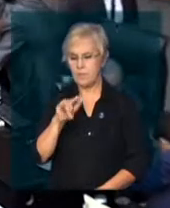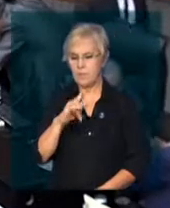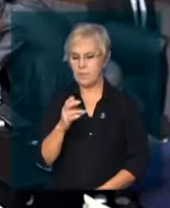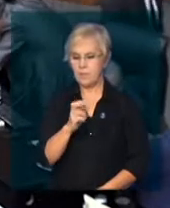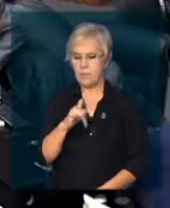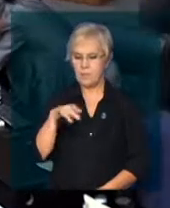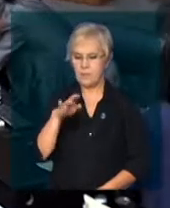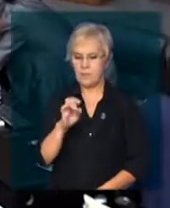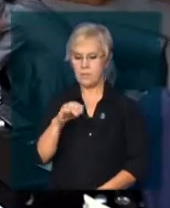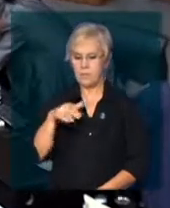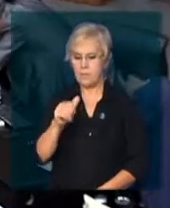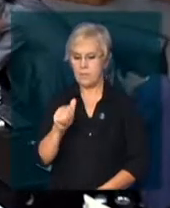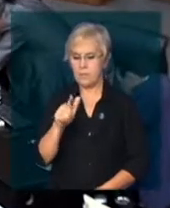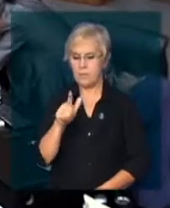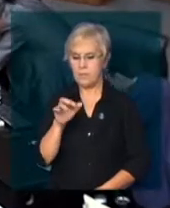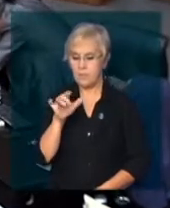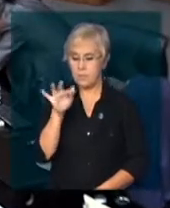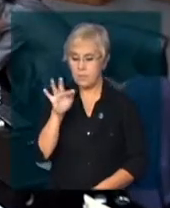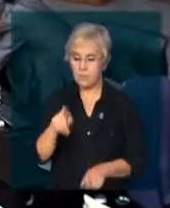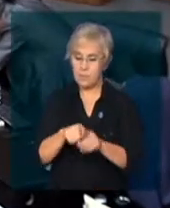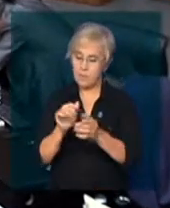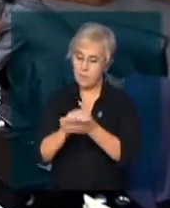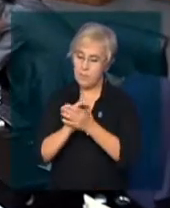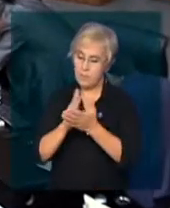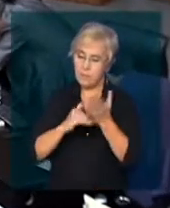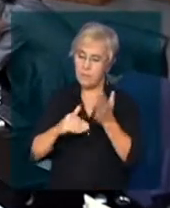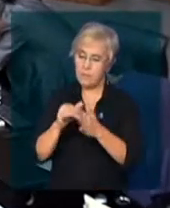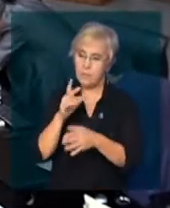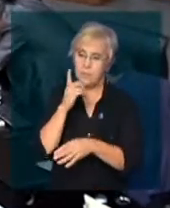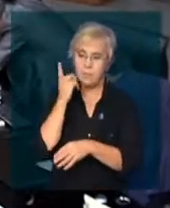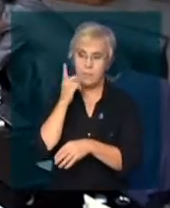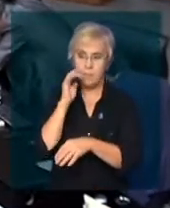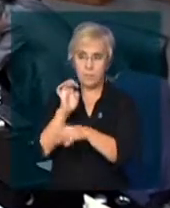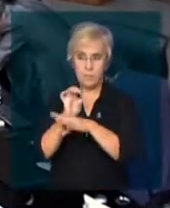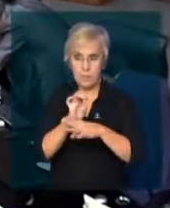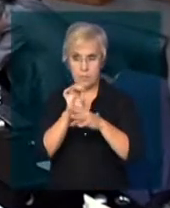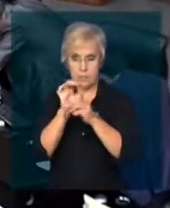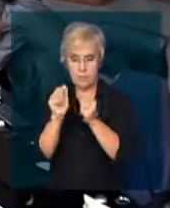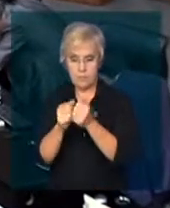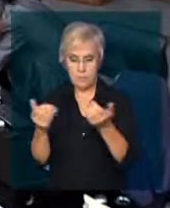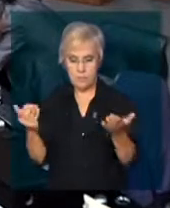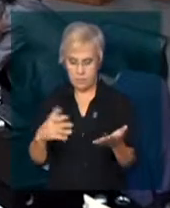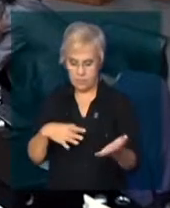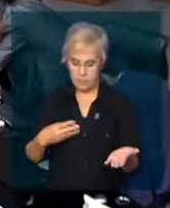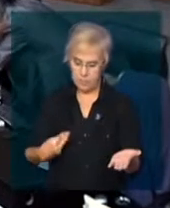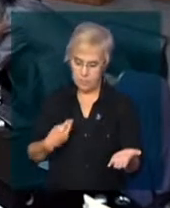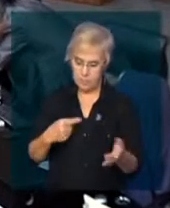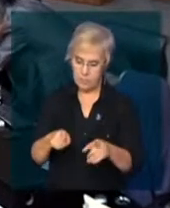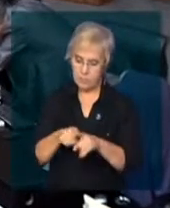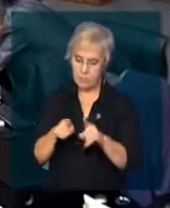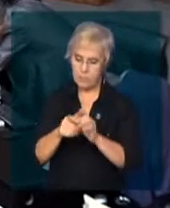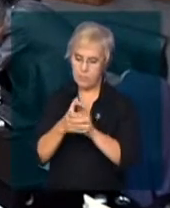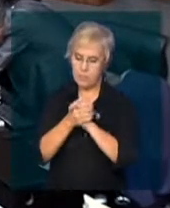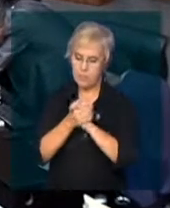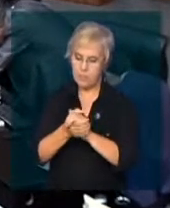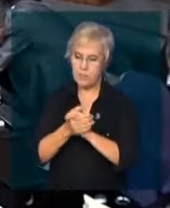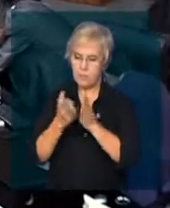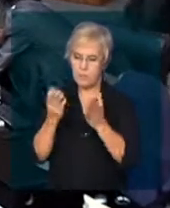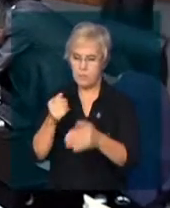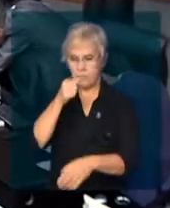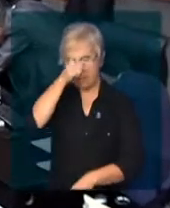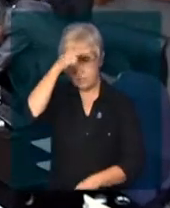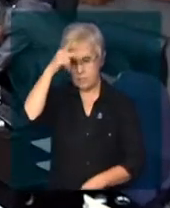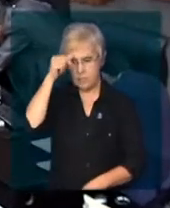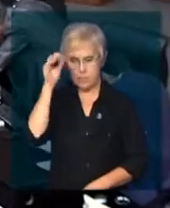de quem gostaria de cumprimentar todos os deputados estaduais presentes na sessão de hoje. Quero cumprimentar aqui o prefeito